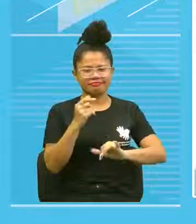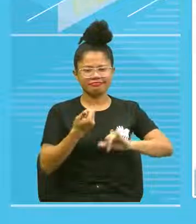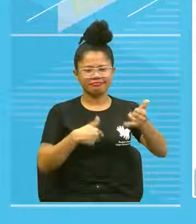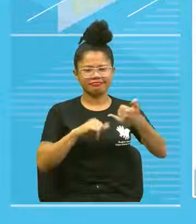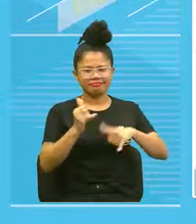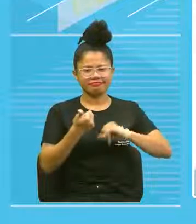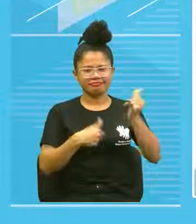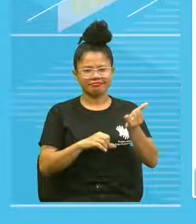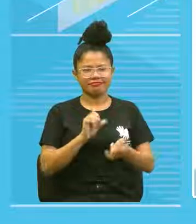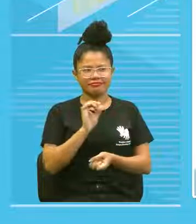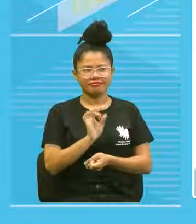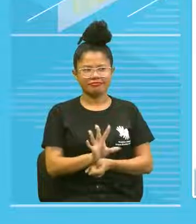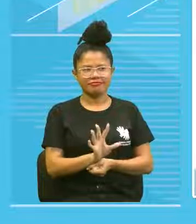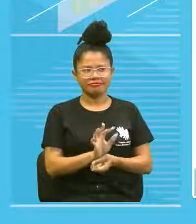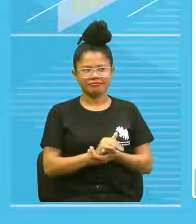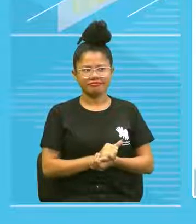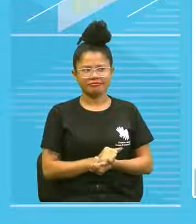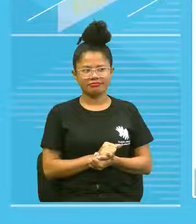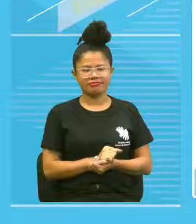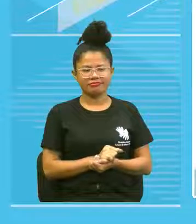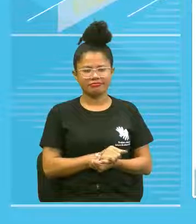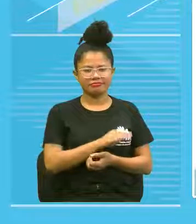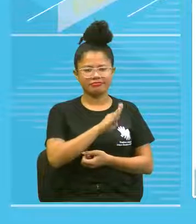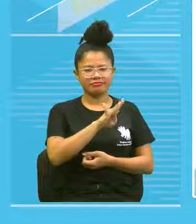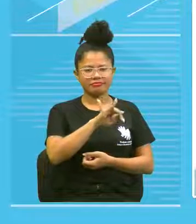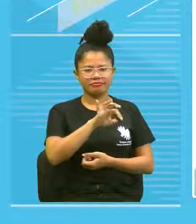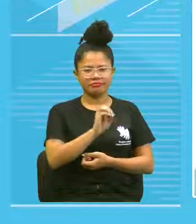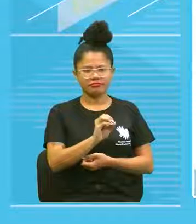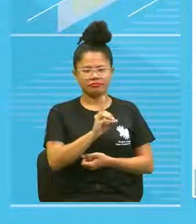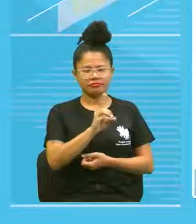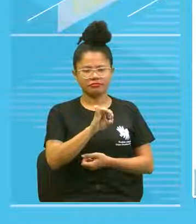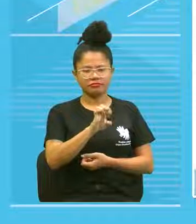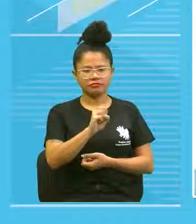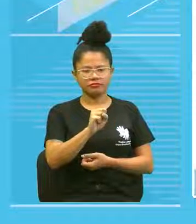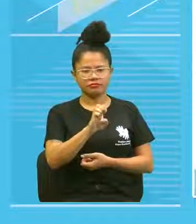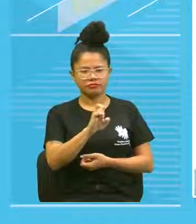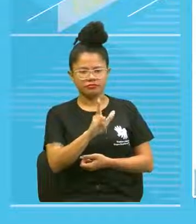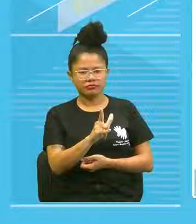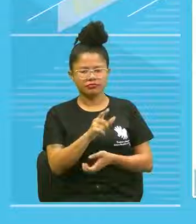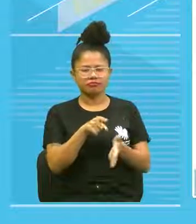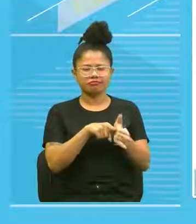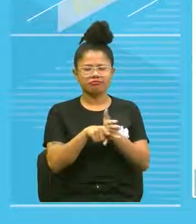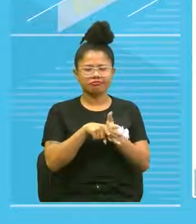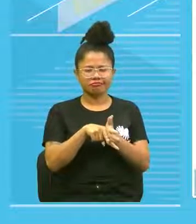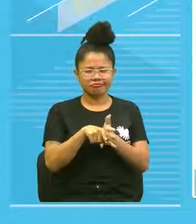é só para o bio diesel pesquisa gente